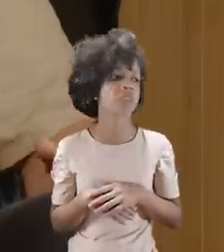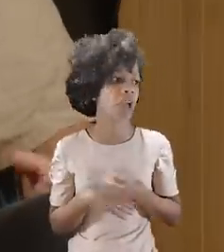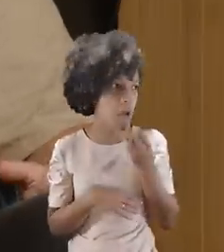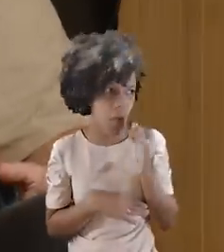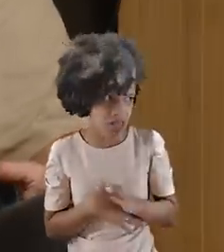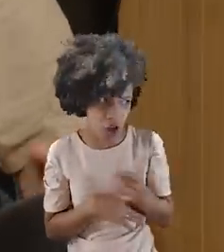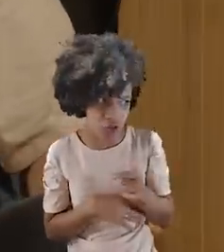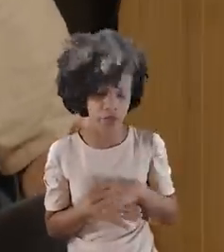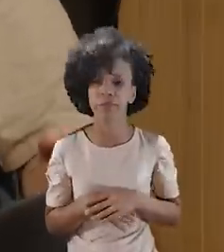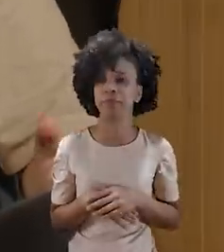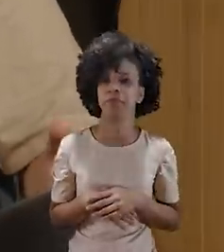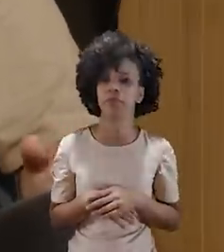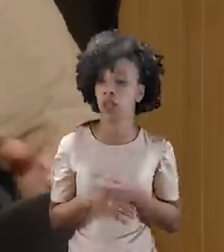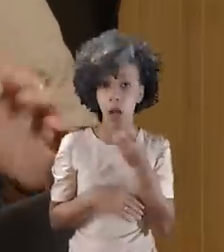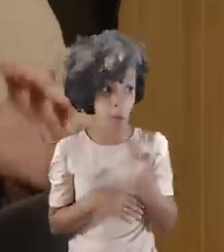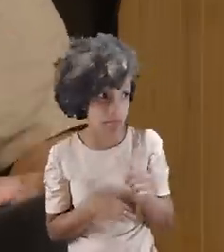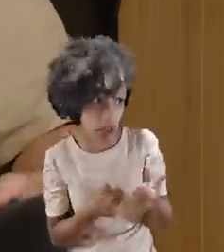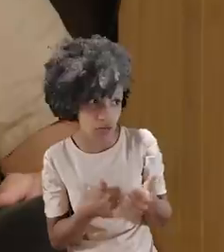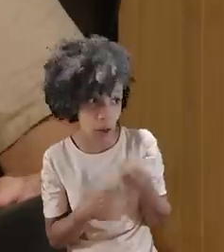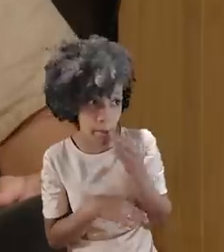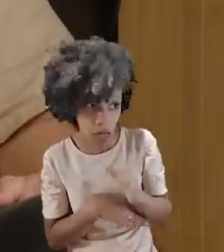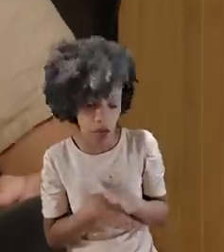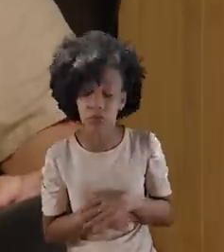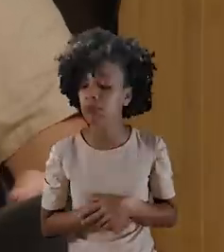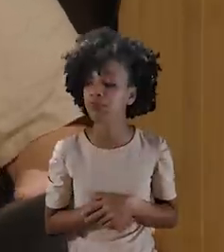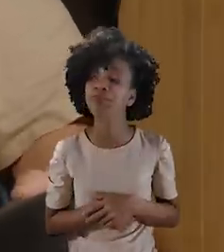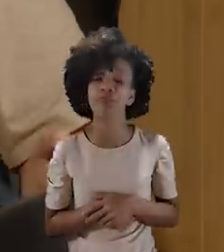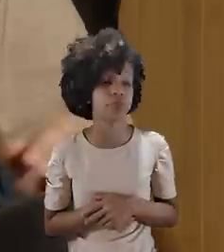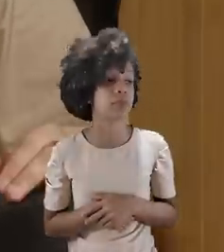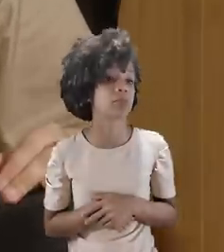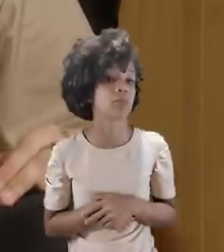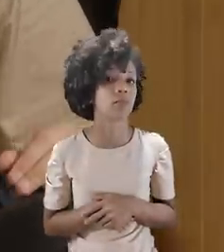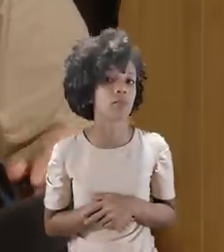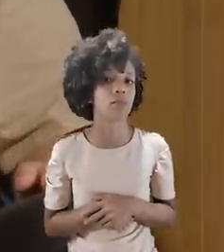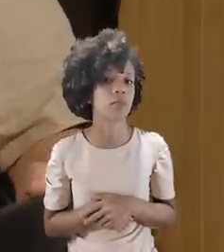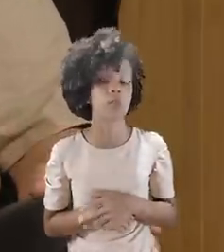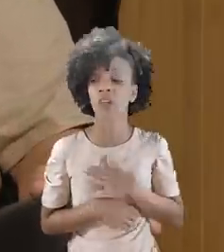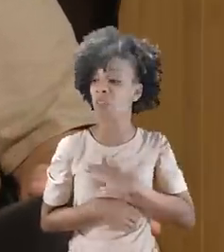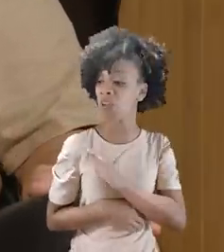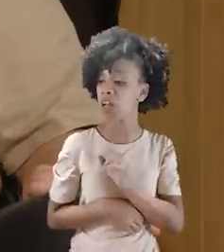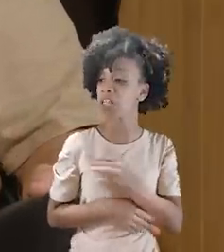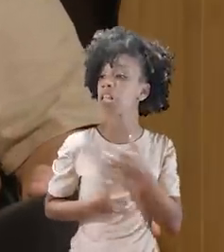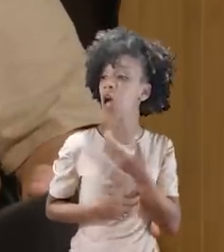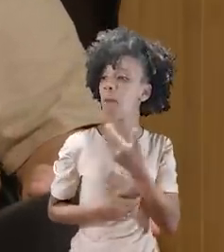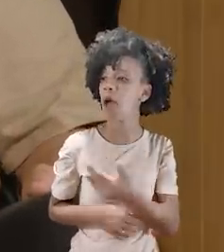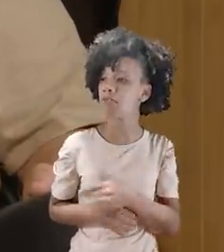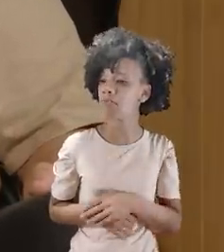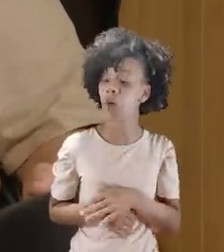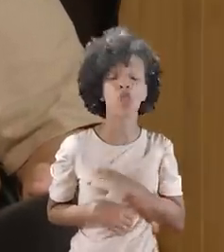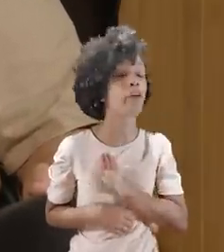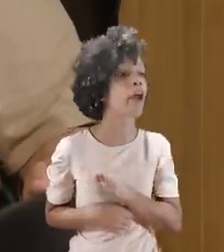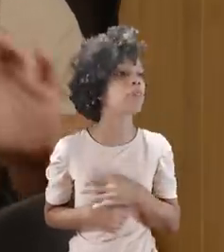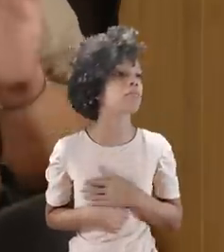boa tarde deu pelo amor que bota Boa tarde tudo bom quero a pesquisa tem que estar eu falei que não quero Eu